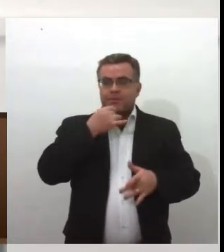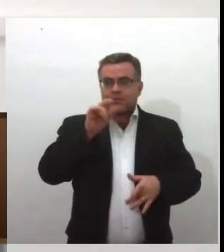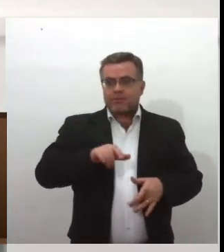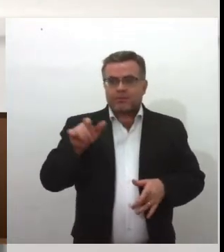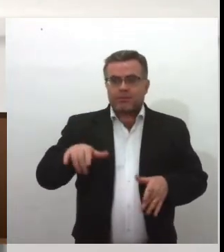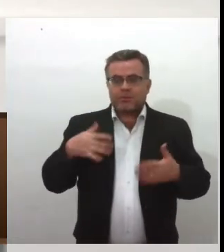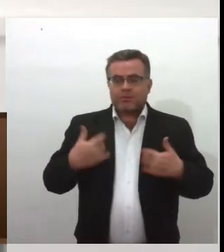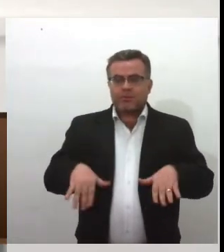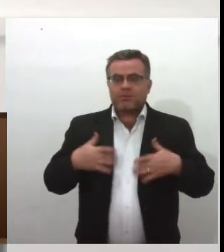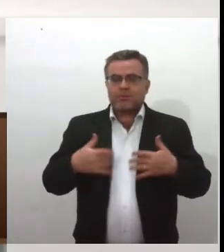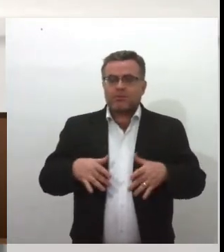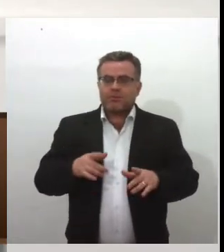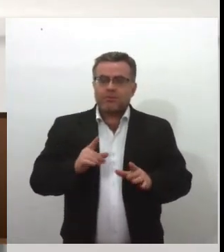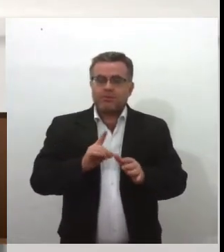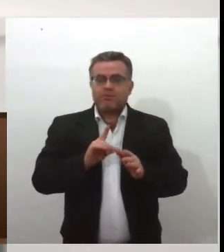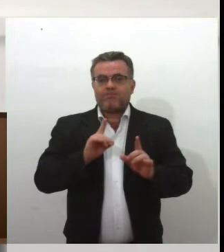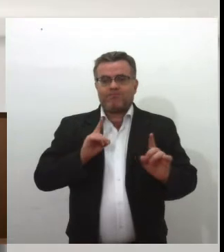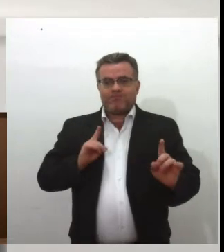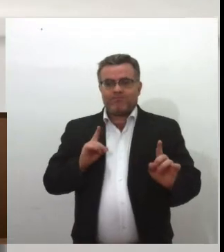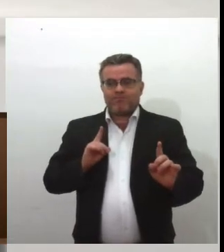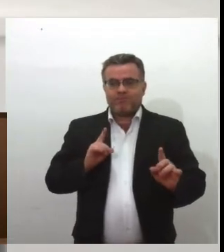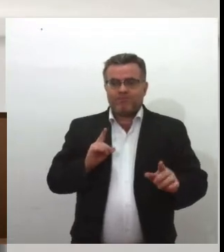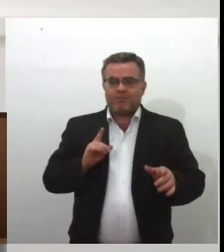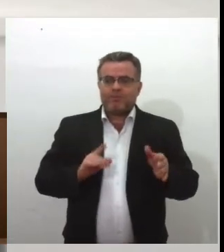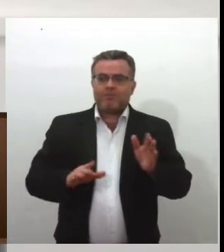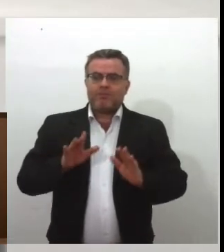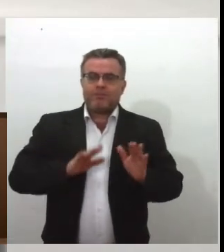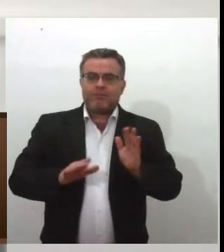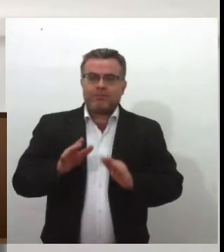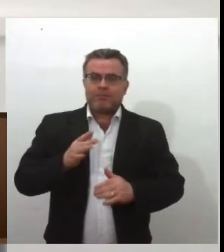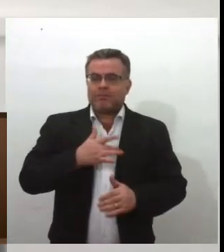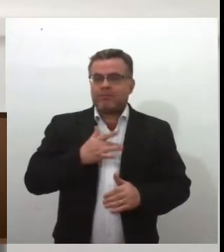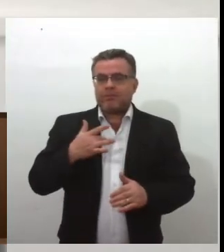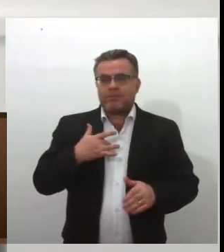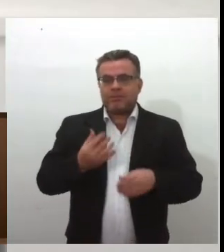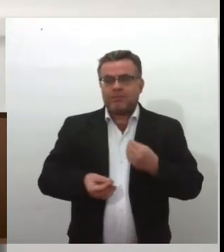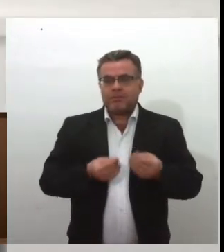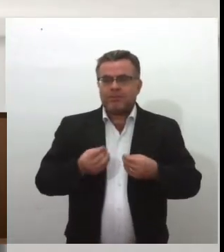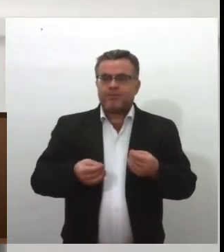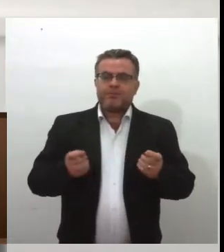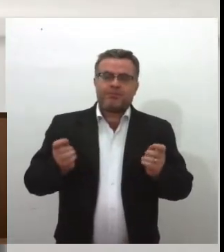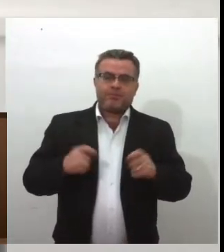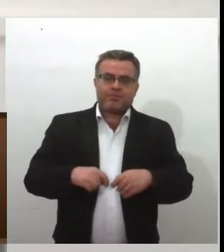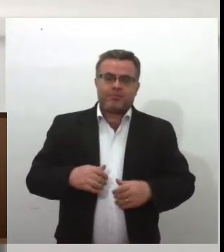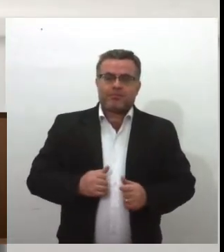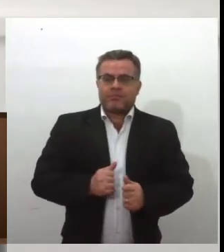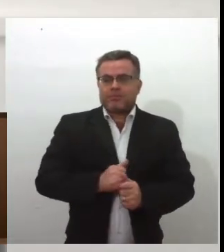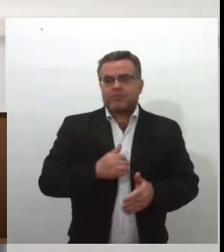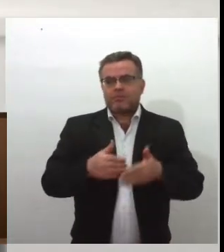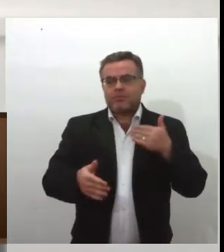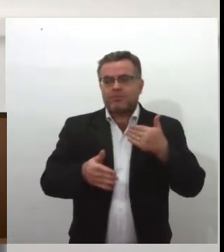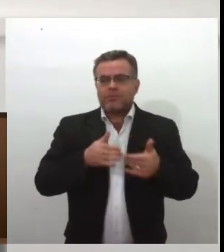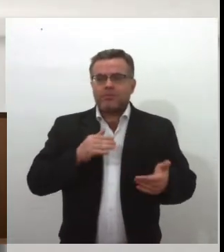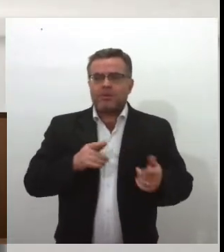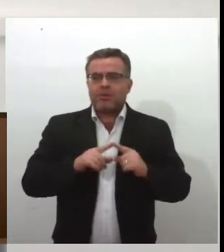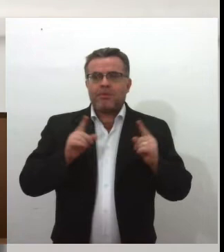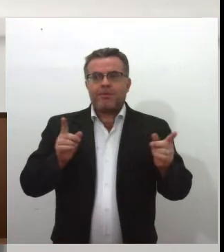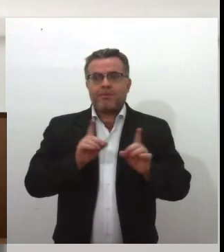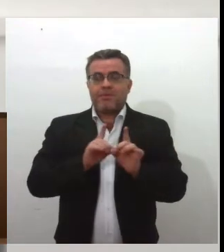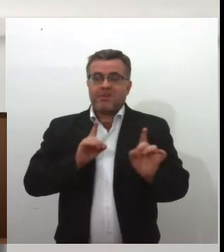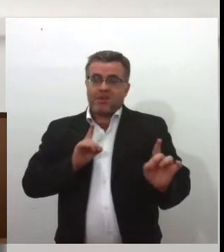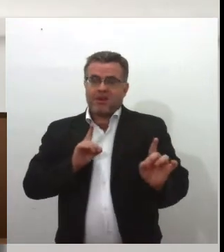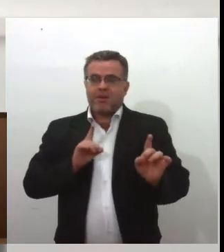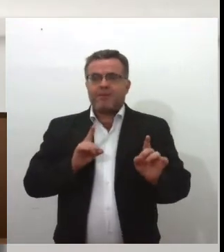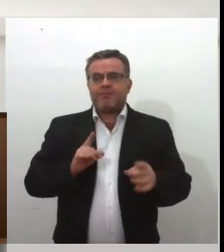mais afastados dessa relação com o cuidado. O cuidado, seja ele qualquer que seja, mais nesse sentido específico da